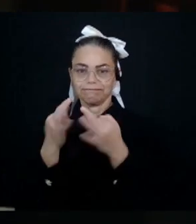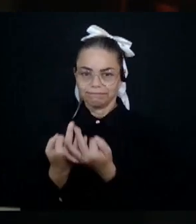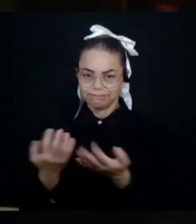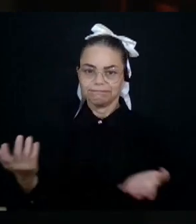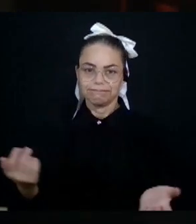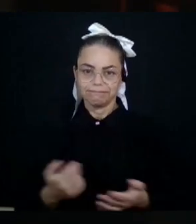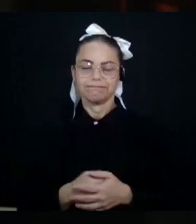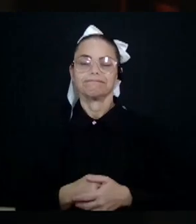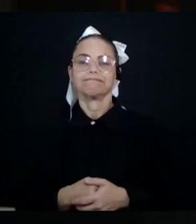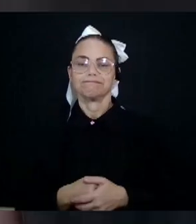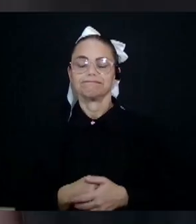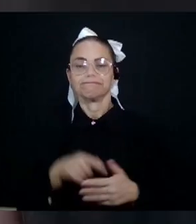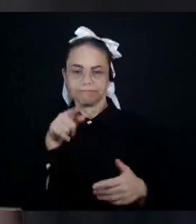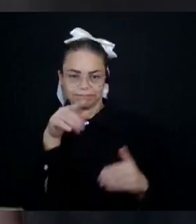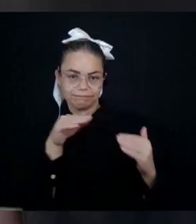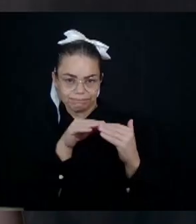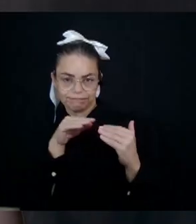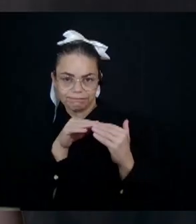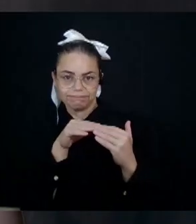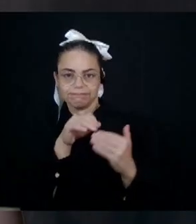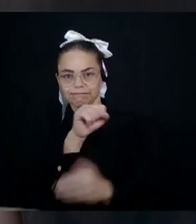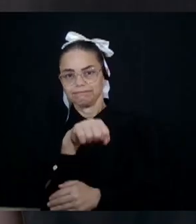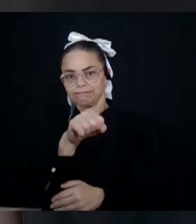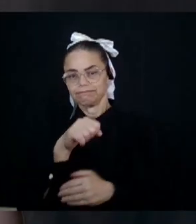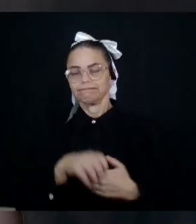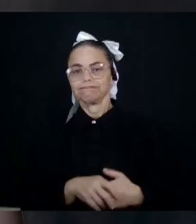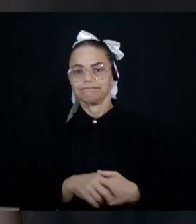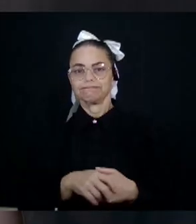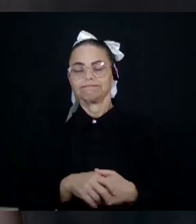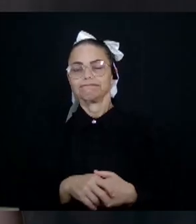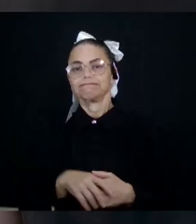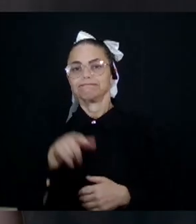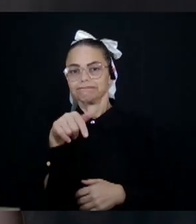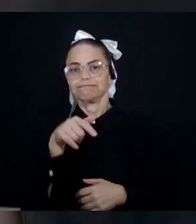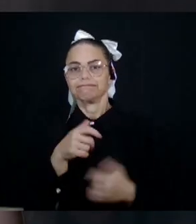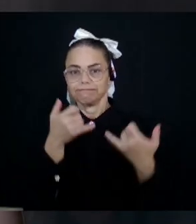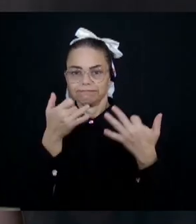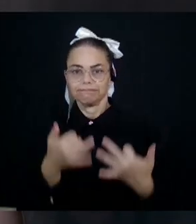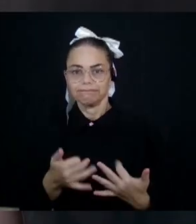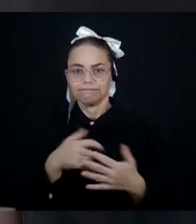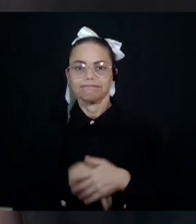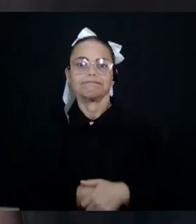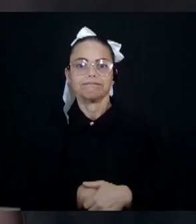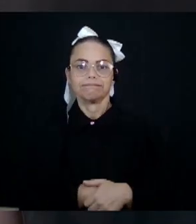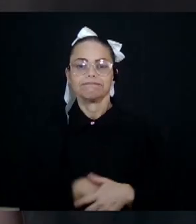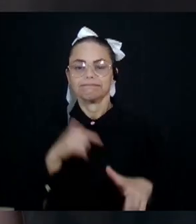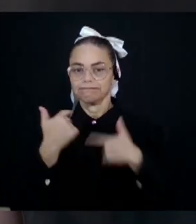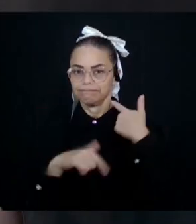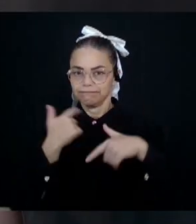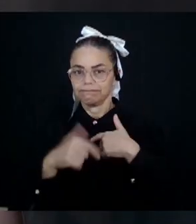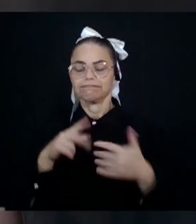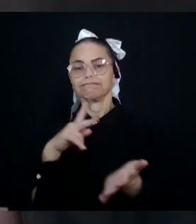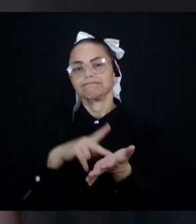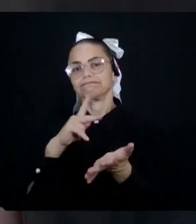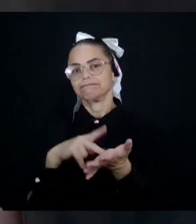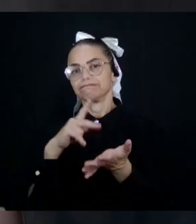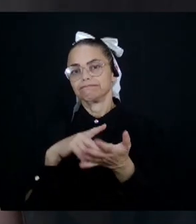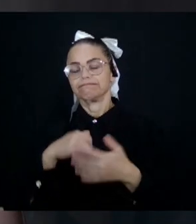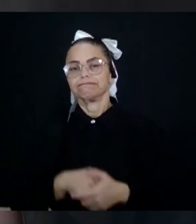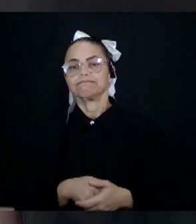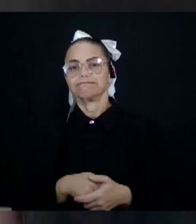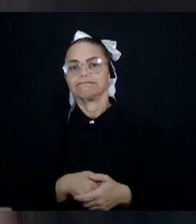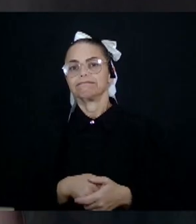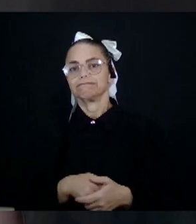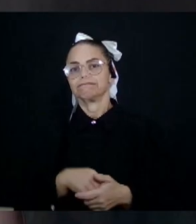Você concorda? Sim, tem uma questão de gênero que você está colocando, que é do trabalho mesmo, Uhum, né. Eu estou trazendo aqui essa questão